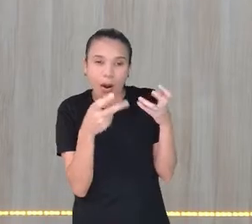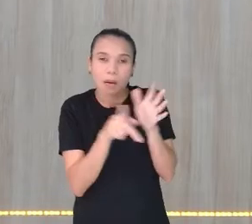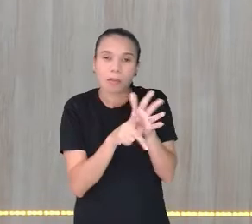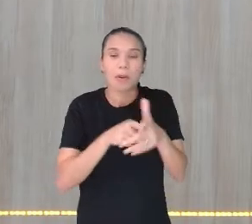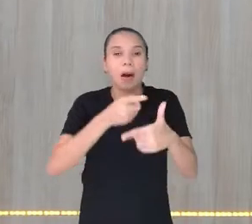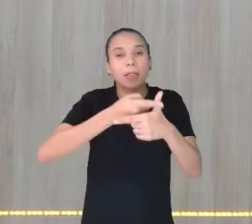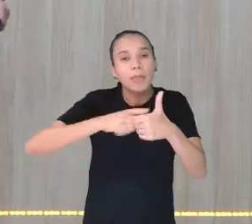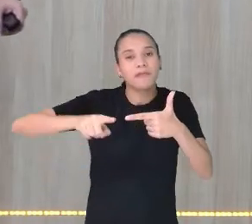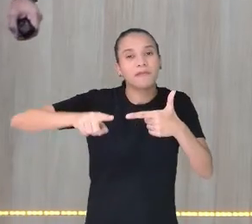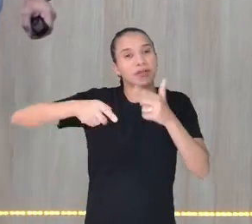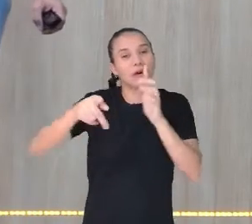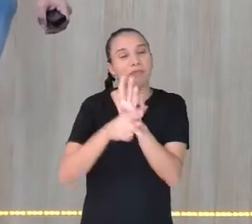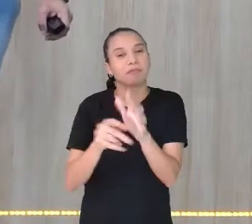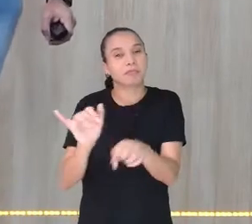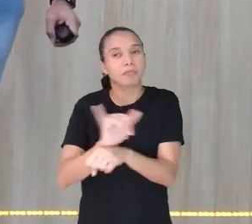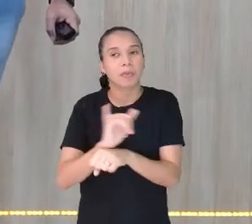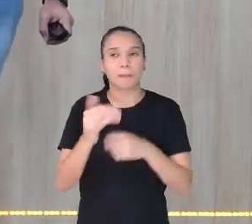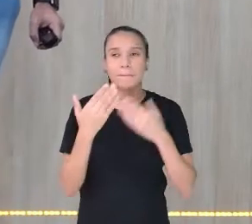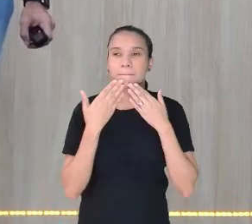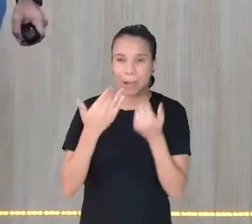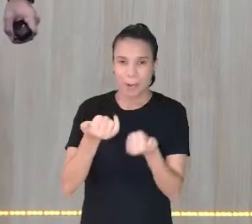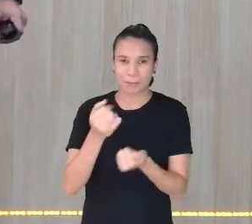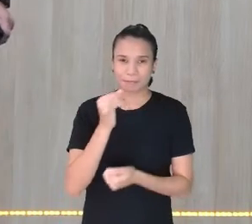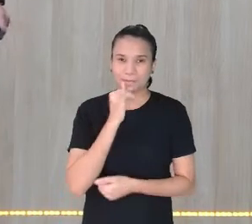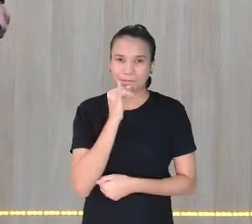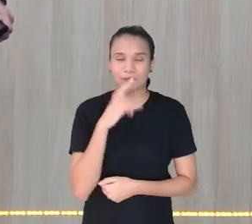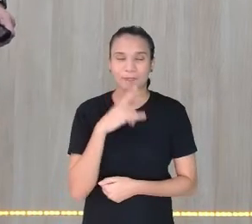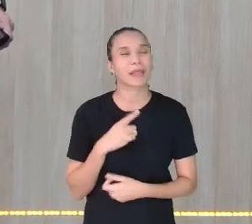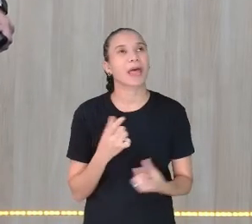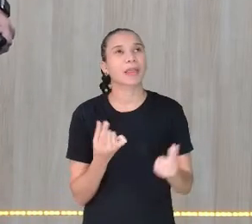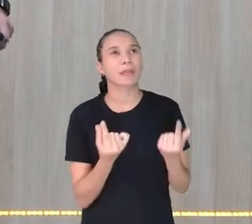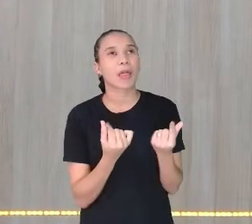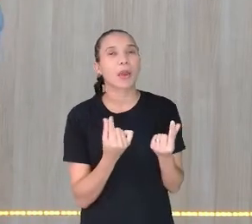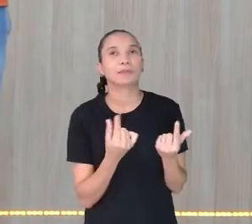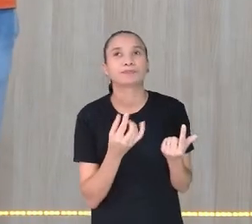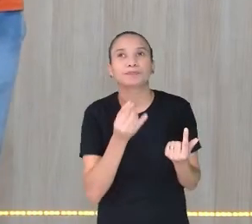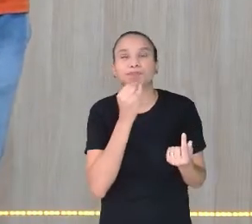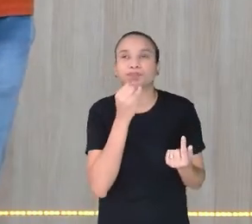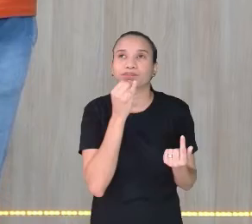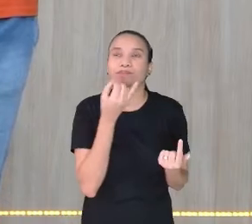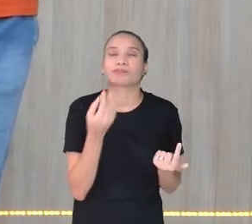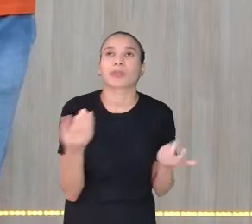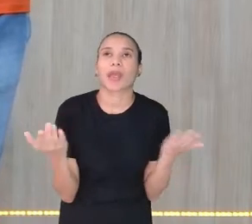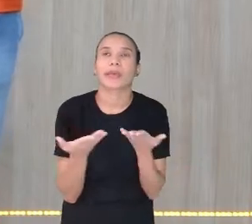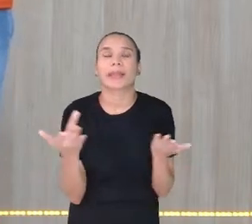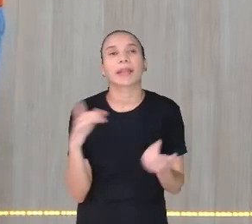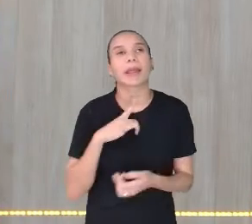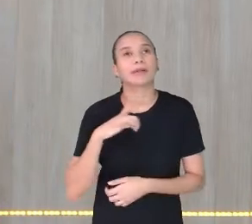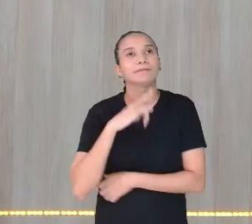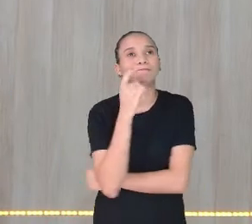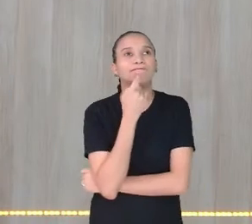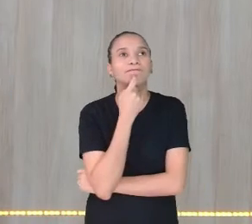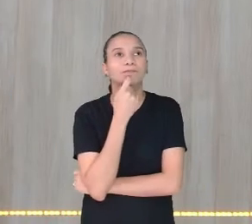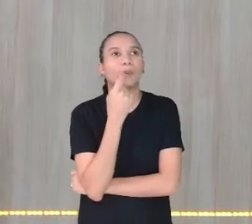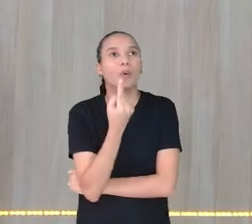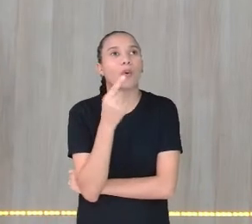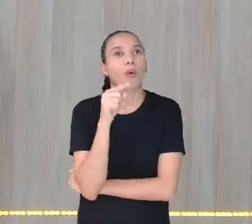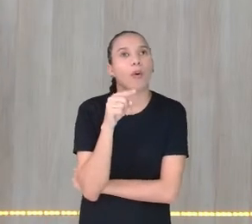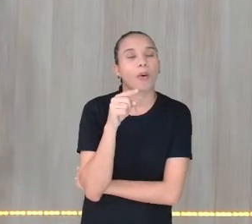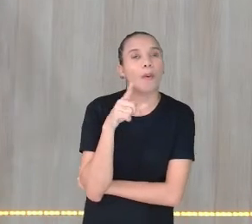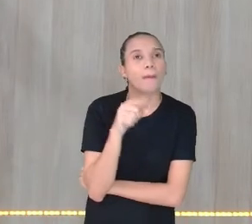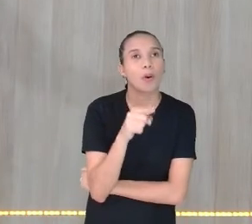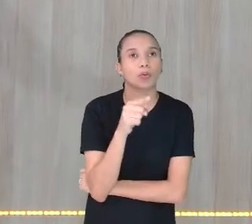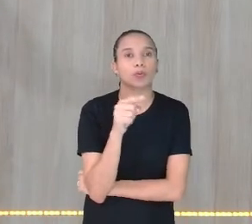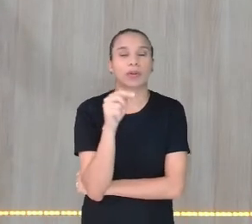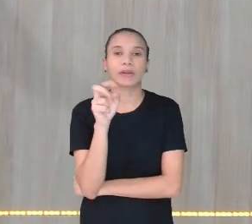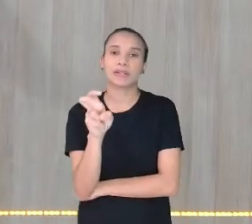divisão de uma forma melhor. Quando eu falo de uma nota, por exemplo, ó, vou dividir aqui um ponto em